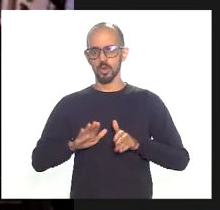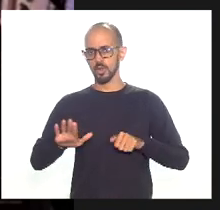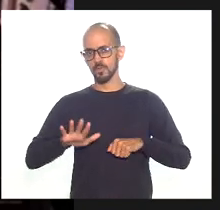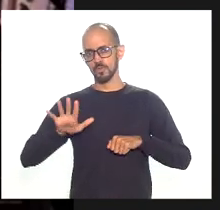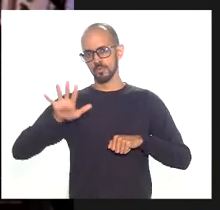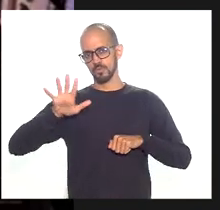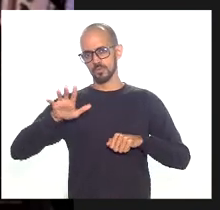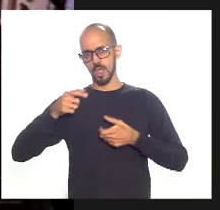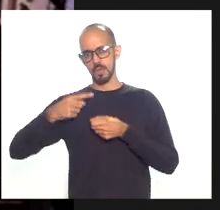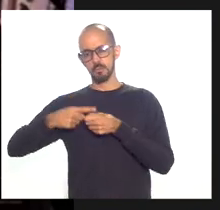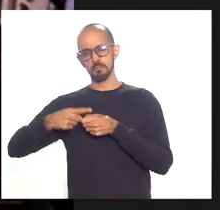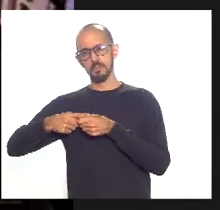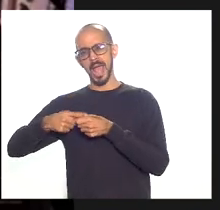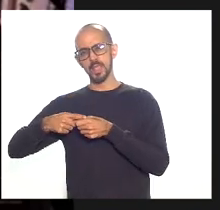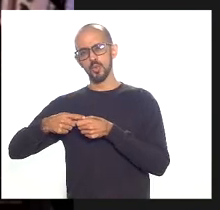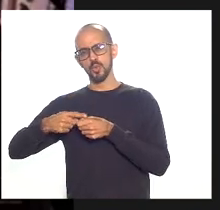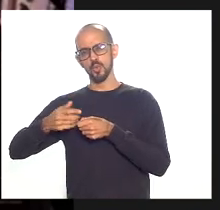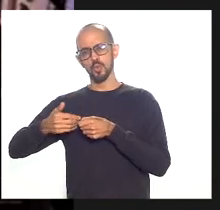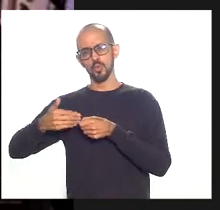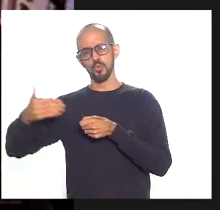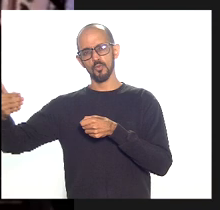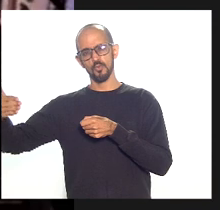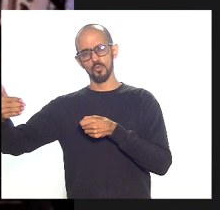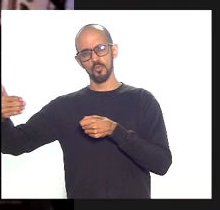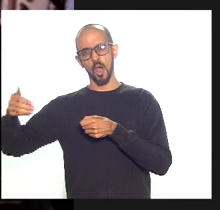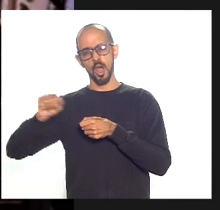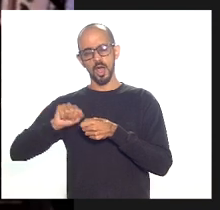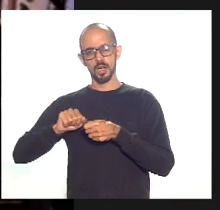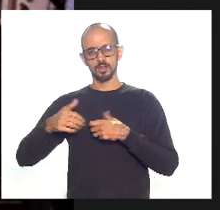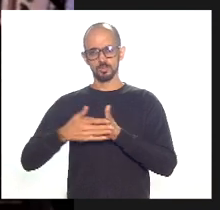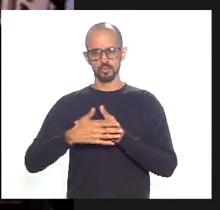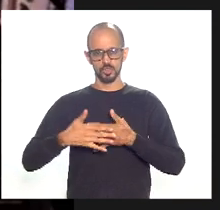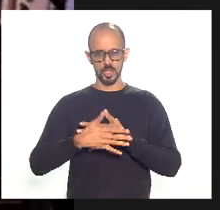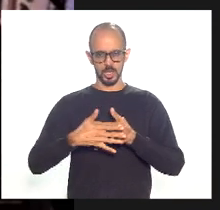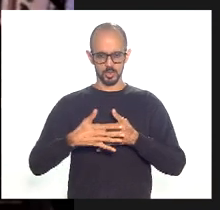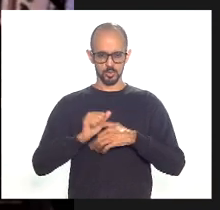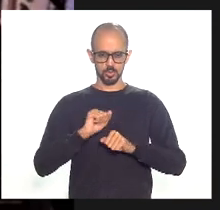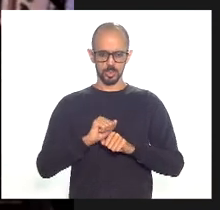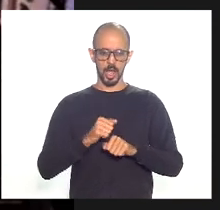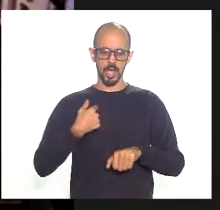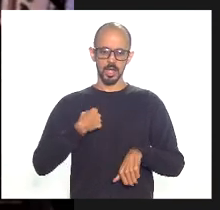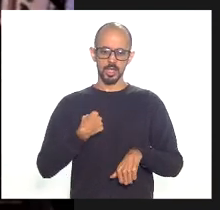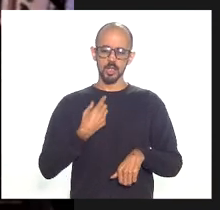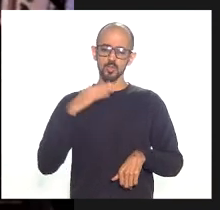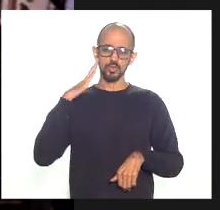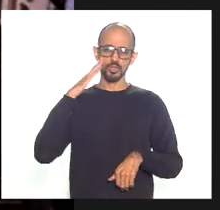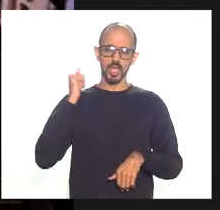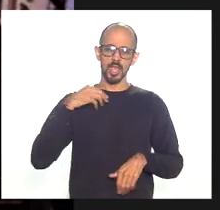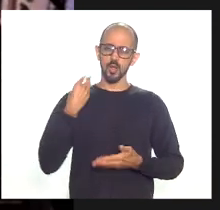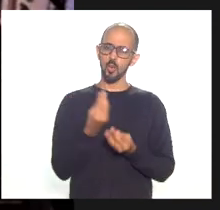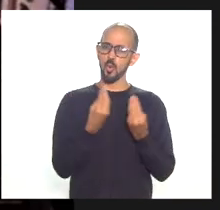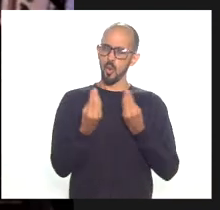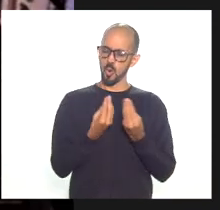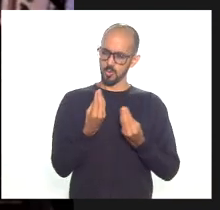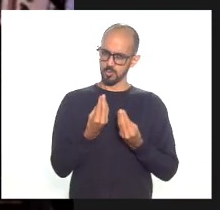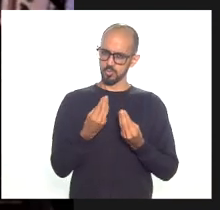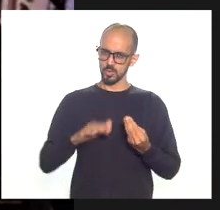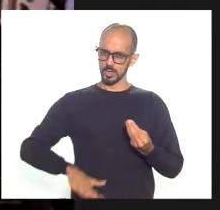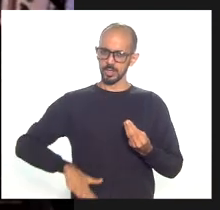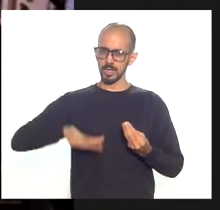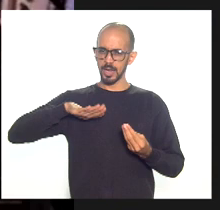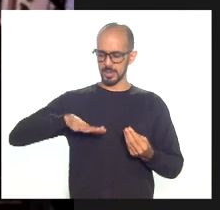de perto a realidade que vive as crianças em bairros periféricos. O bairro em que eu